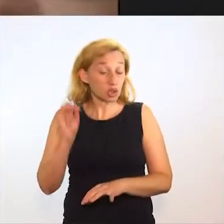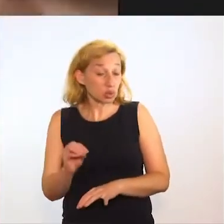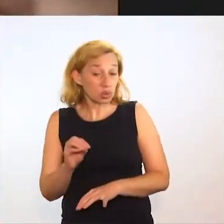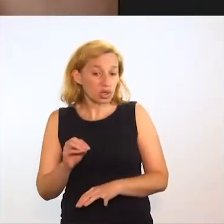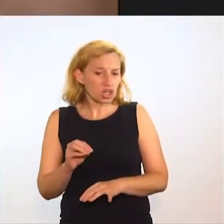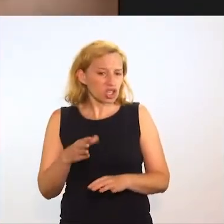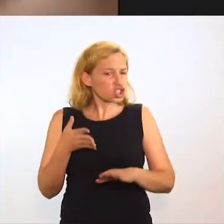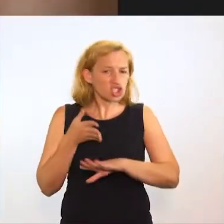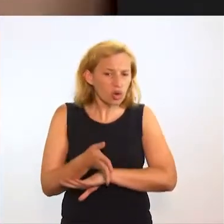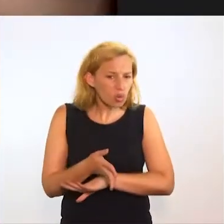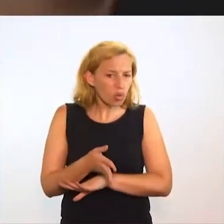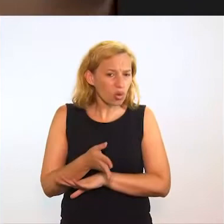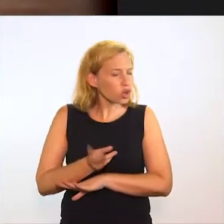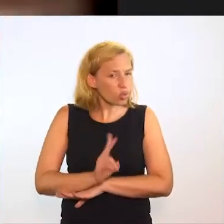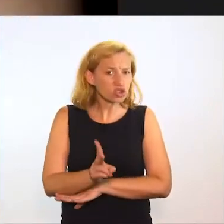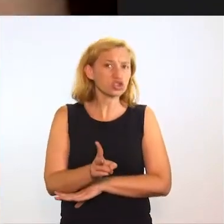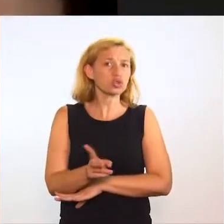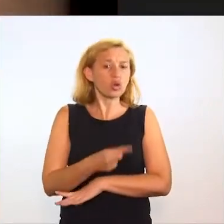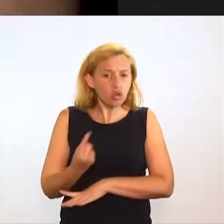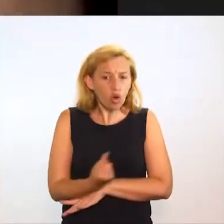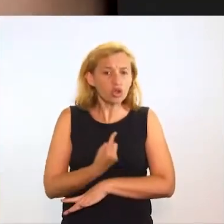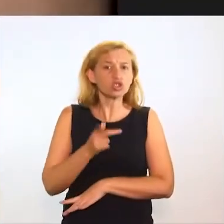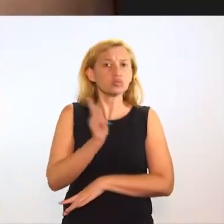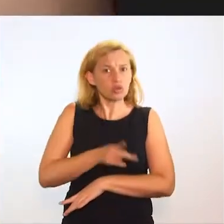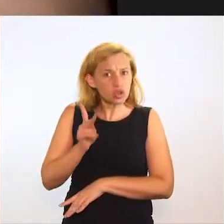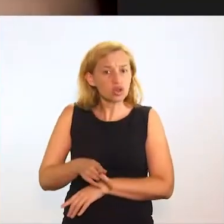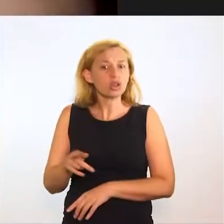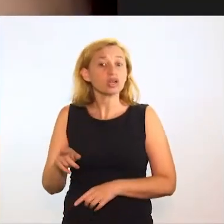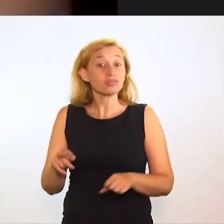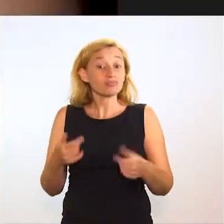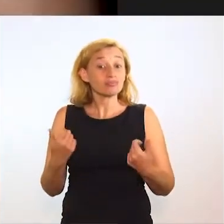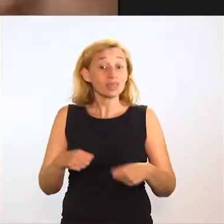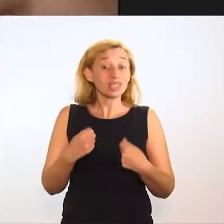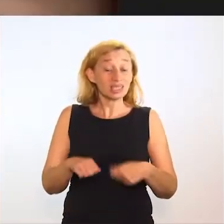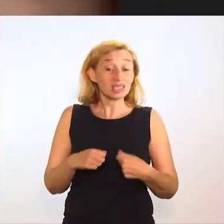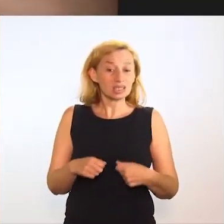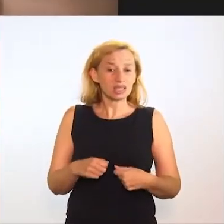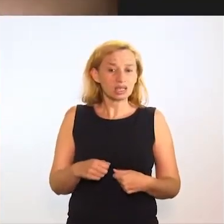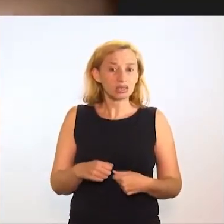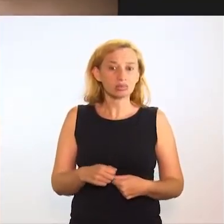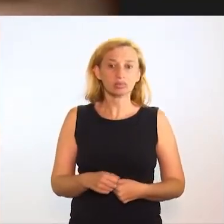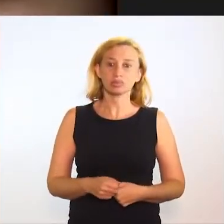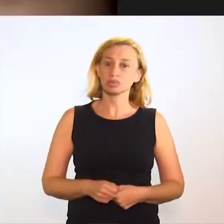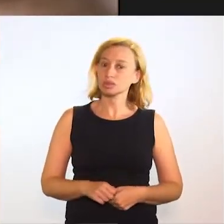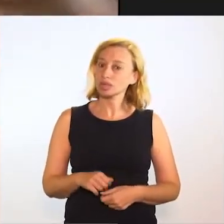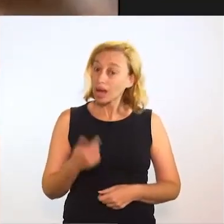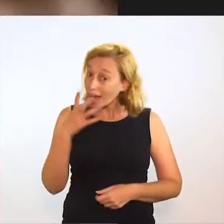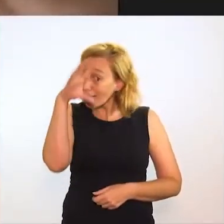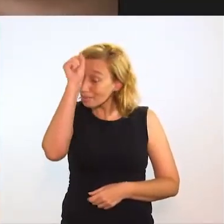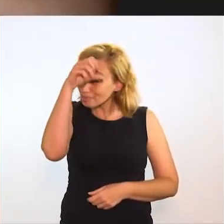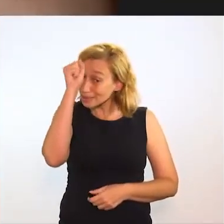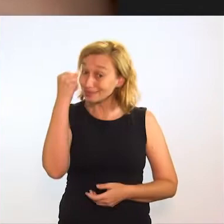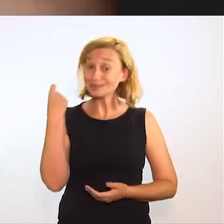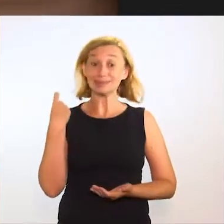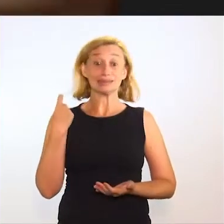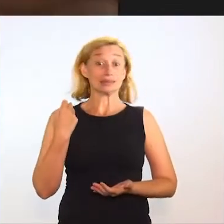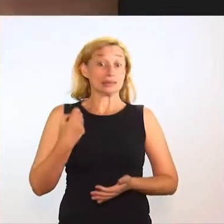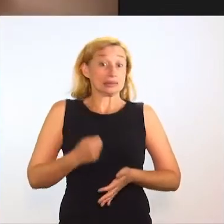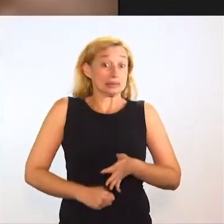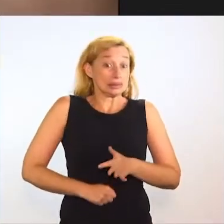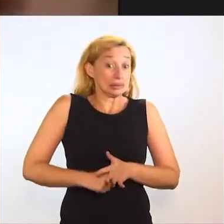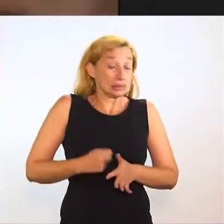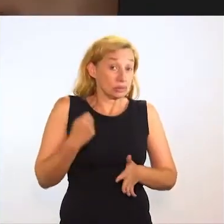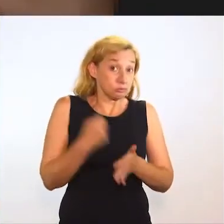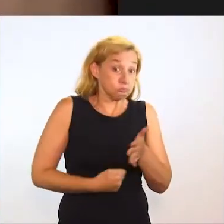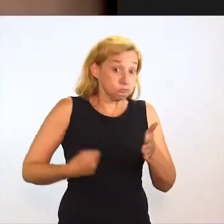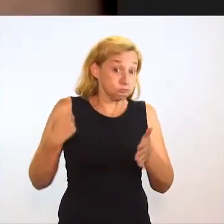ensino híbrido veio para ficar. Então, nós, professores, a gente teve que pegar no tranco, igual carro velho,